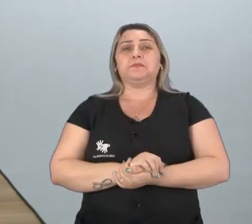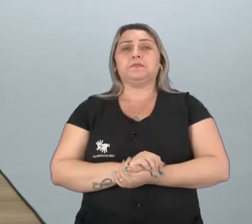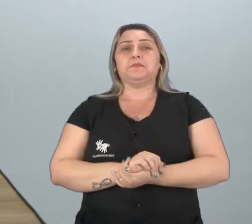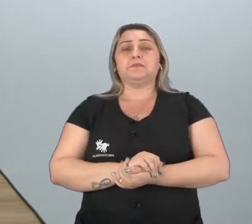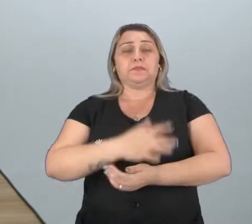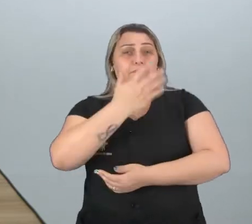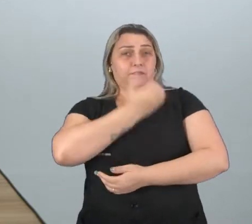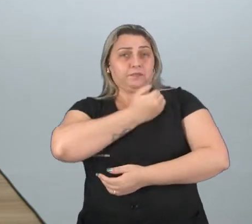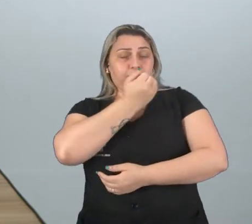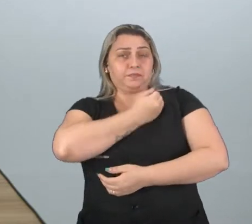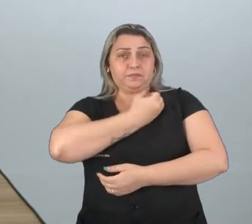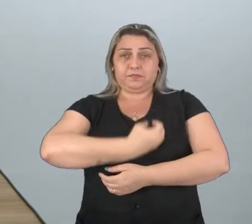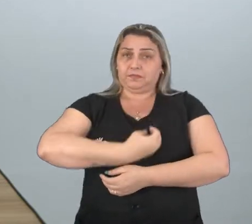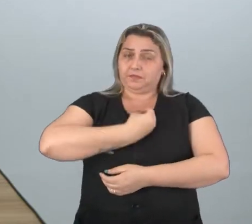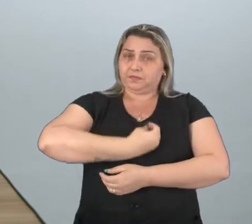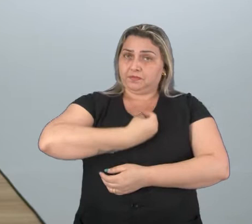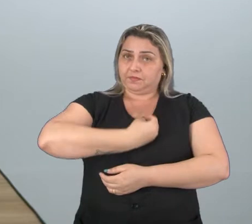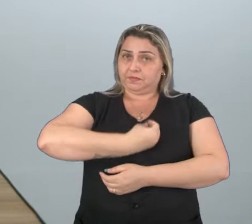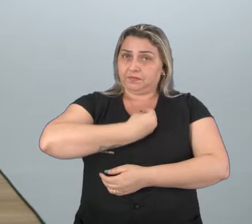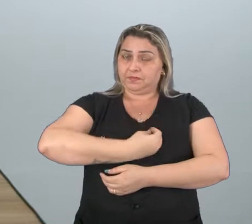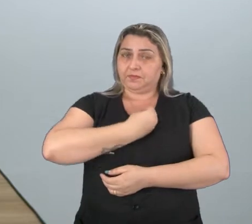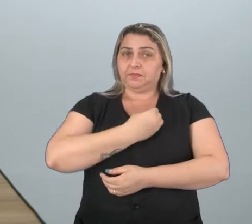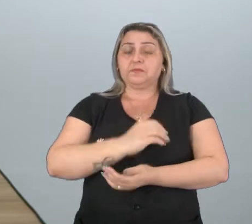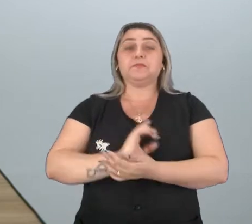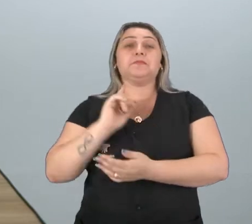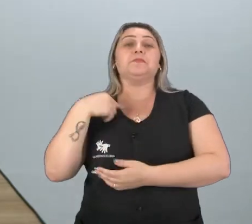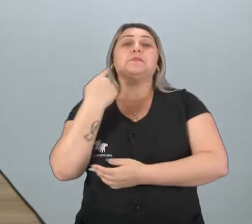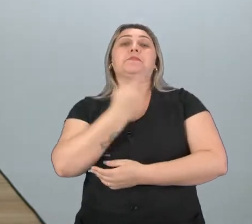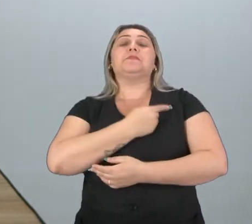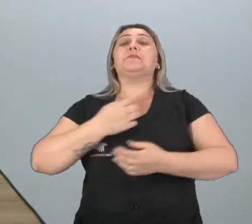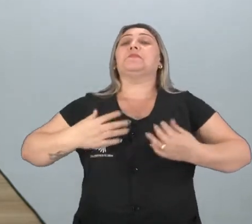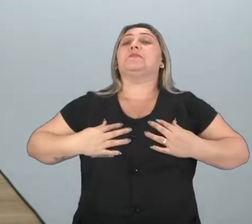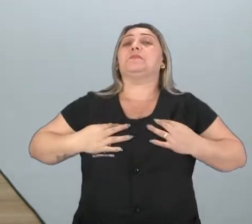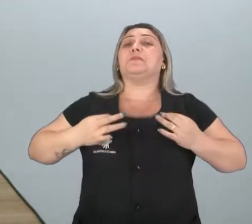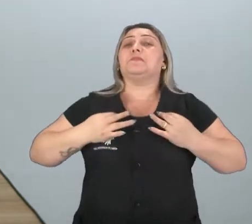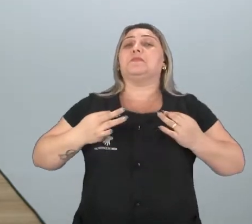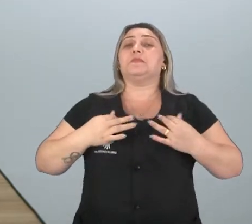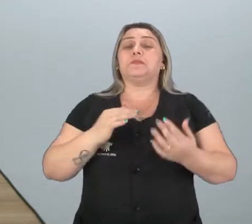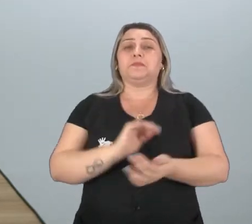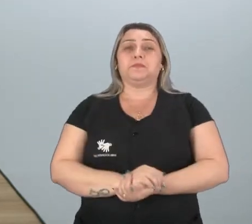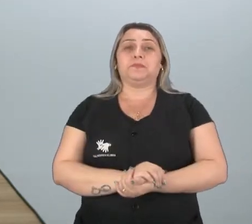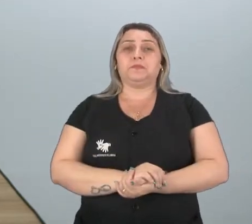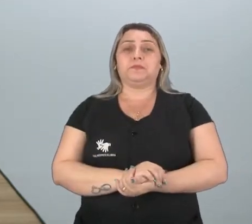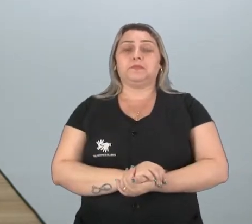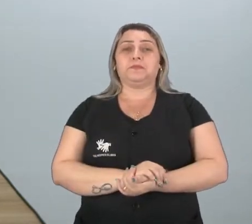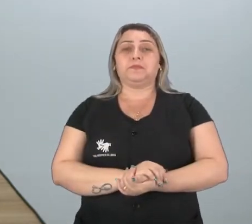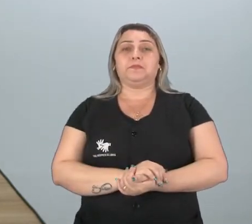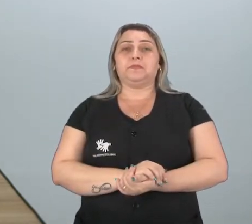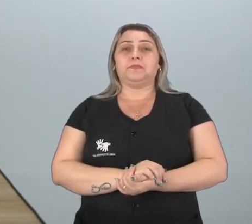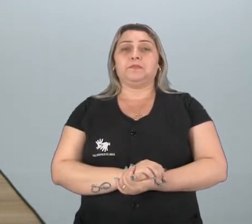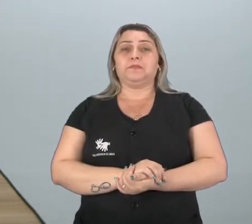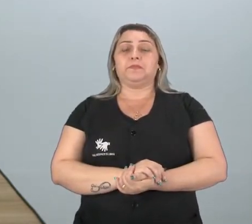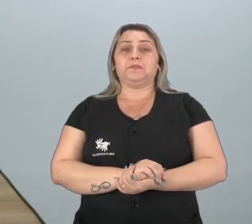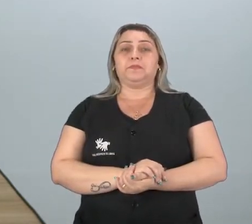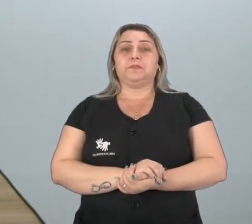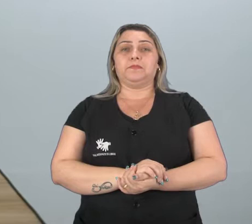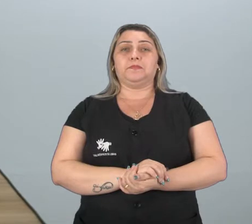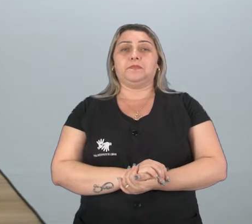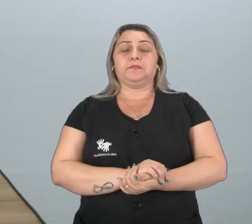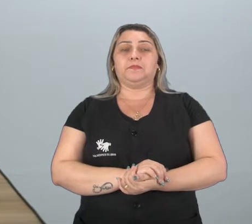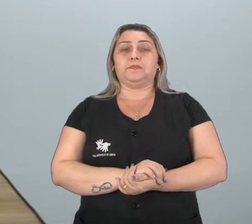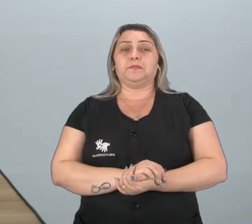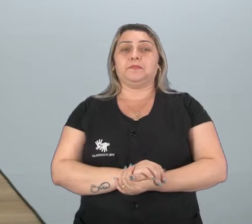os números estão presentes na nossa vestimenta, estão presentes nas nossas